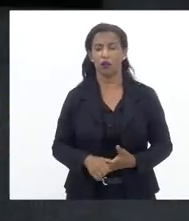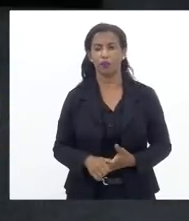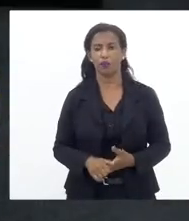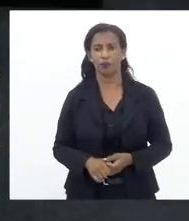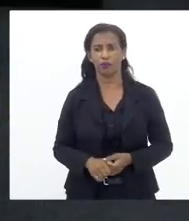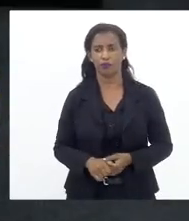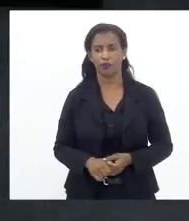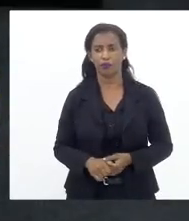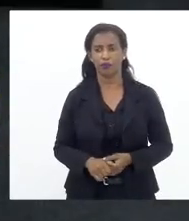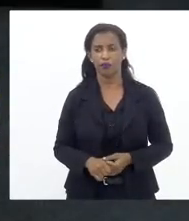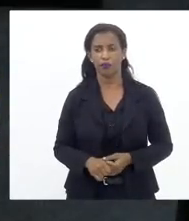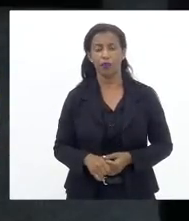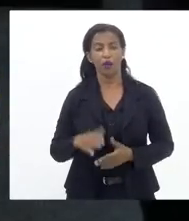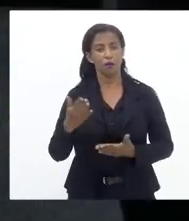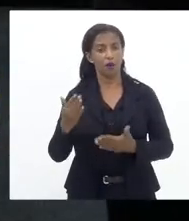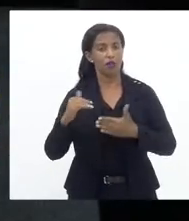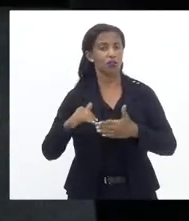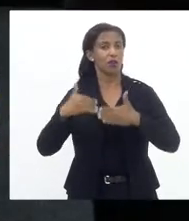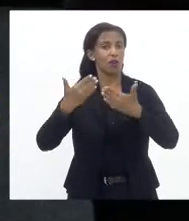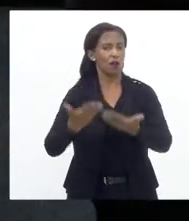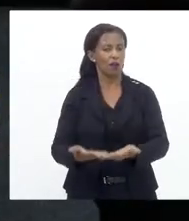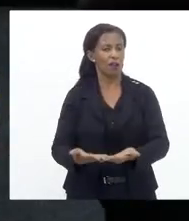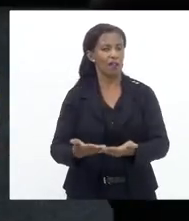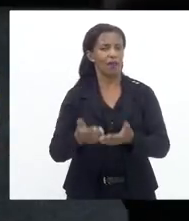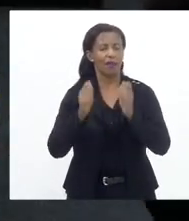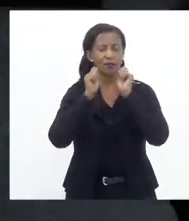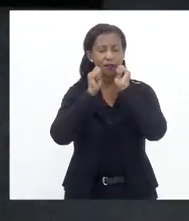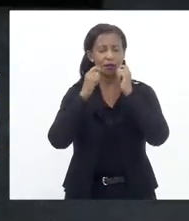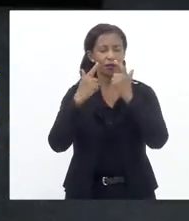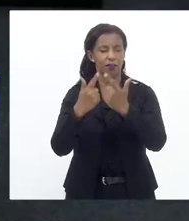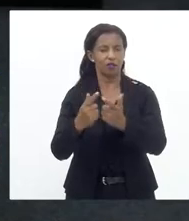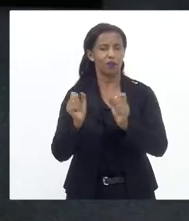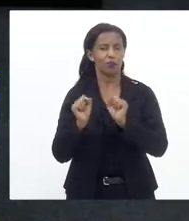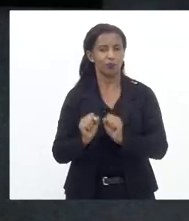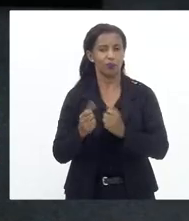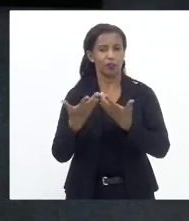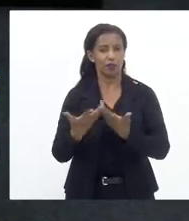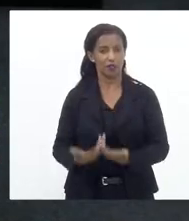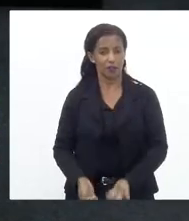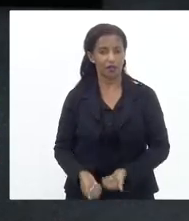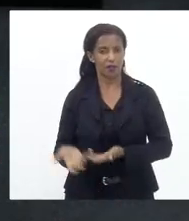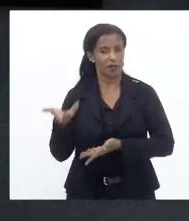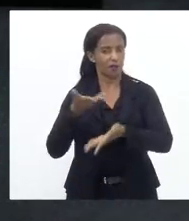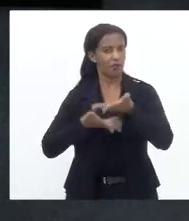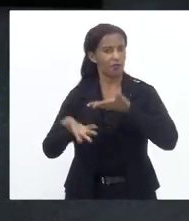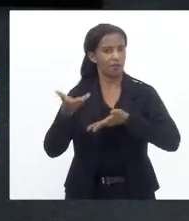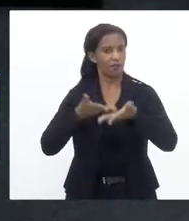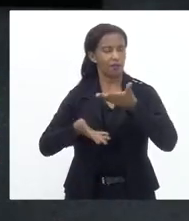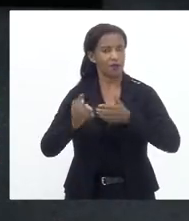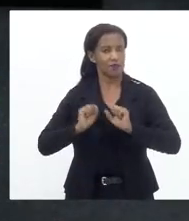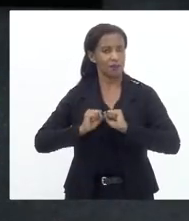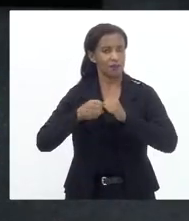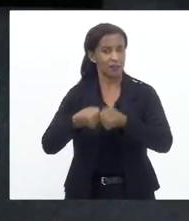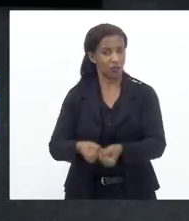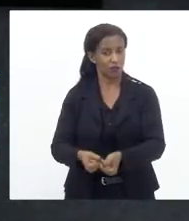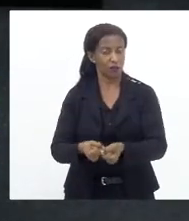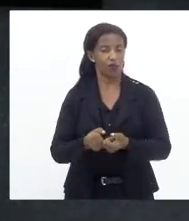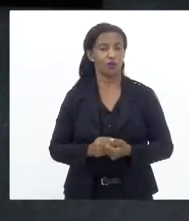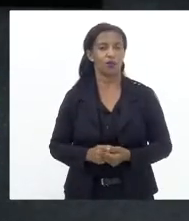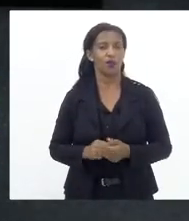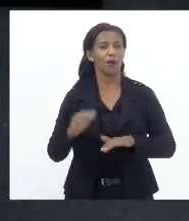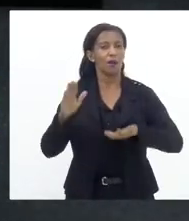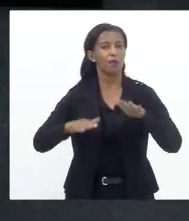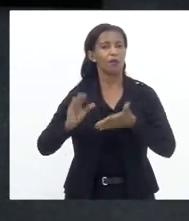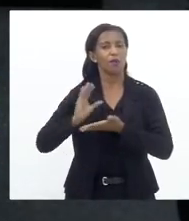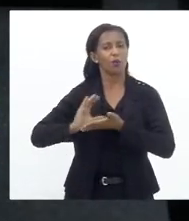quero que ser precipitado acho que eventualmente Assembleia Legislativa pudesse considerar a possibilidade de participar desse esforço pelo